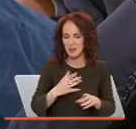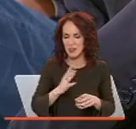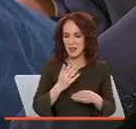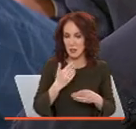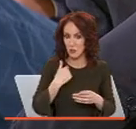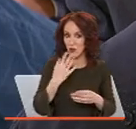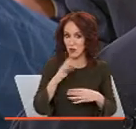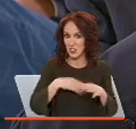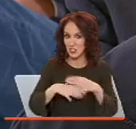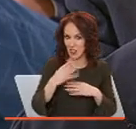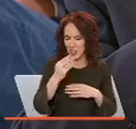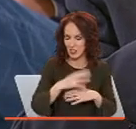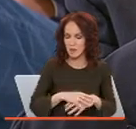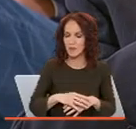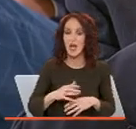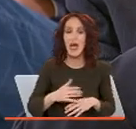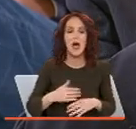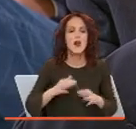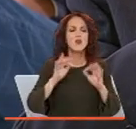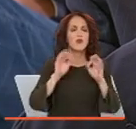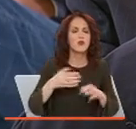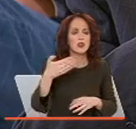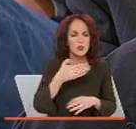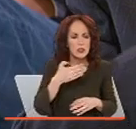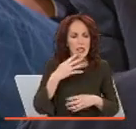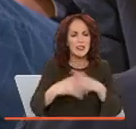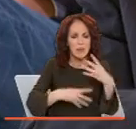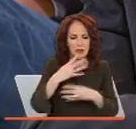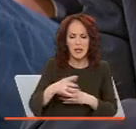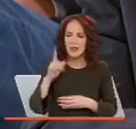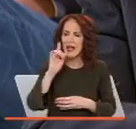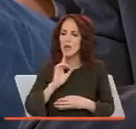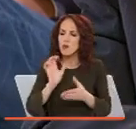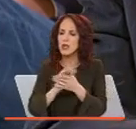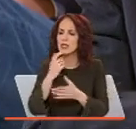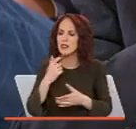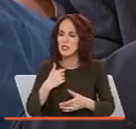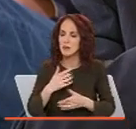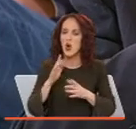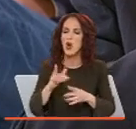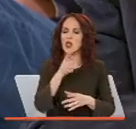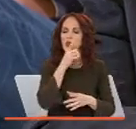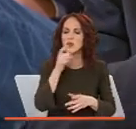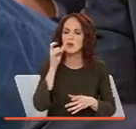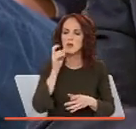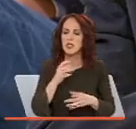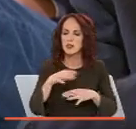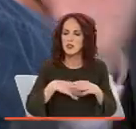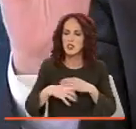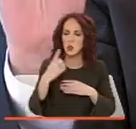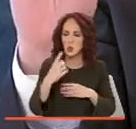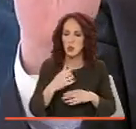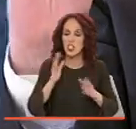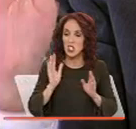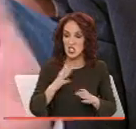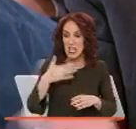mandato, ela disse-me um dia: olha, tu prometeste que era um mandato, eu já fiz 7. A partir de agora só vou ao que me apetecer. E foi. Os